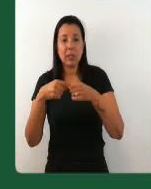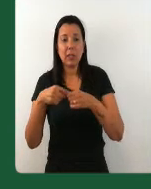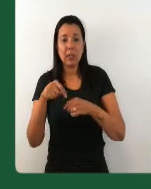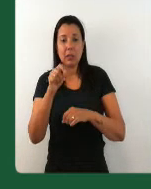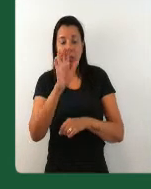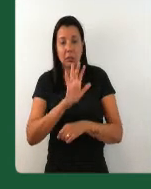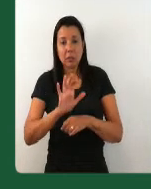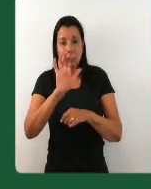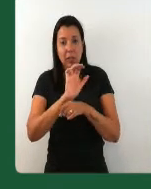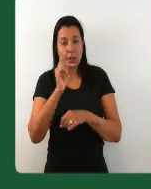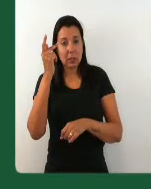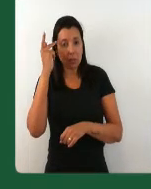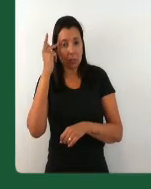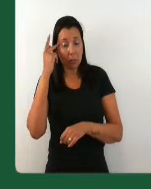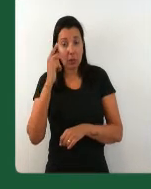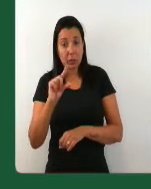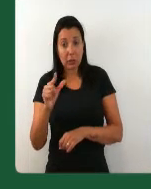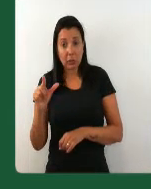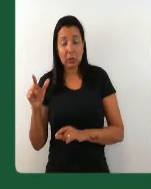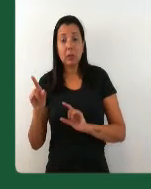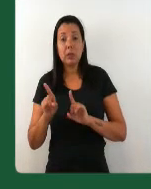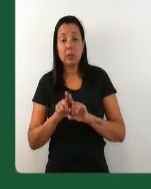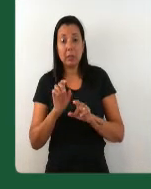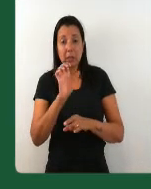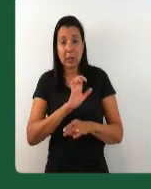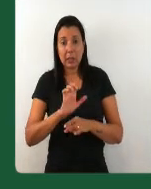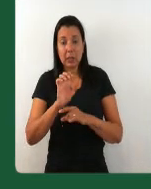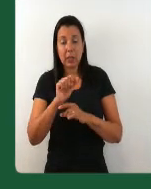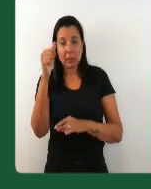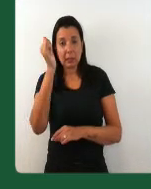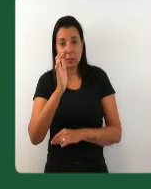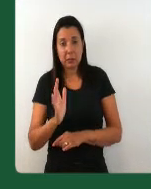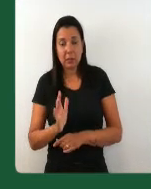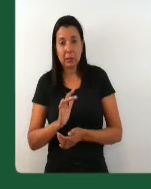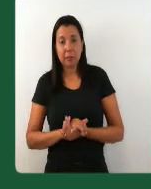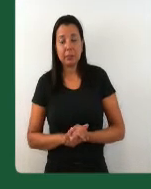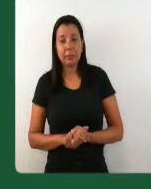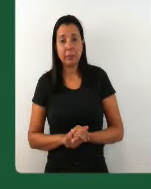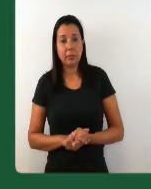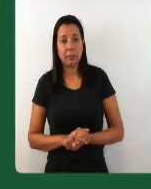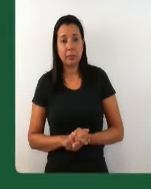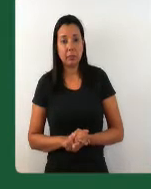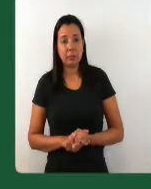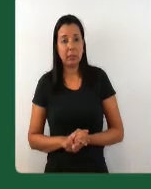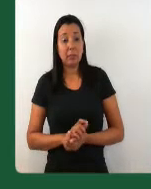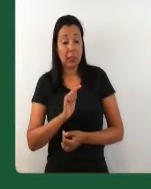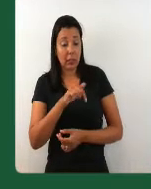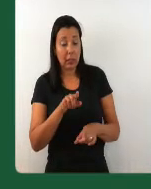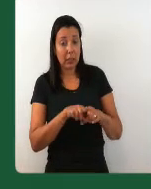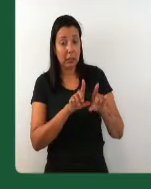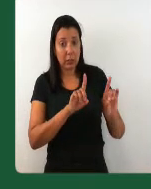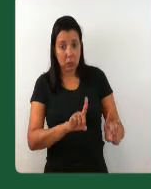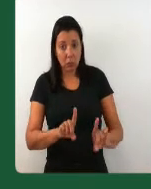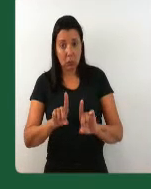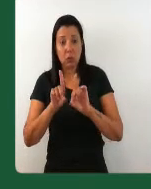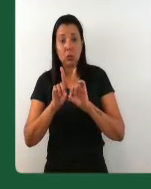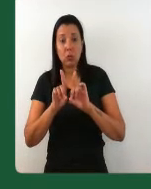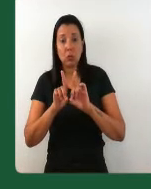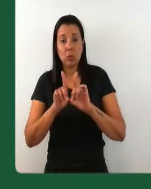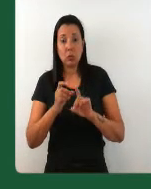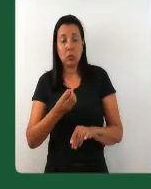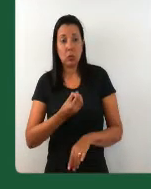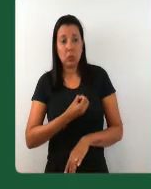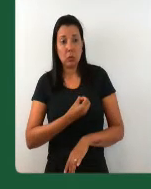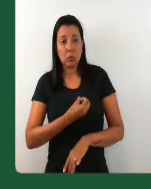Paulo e outros estados do Brasil. Aqui ao lado desses